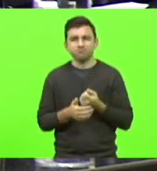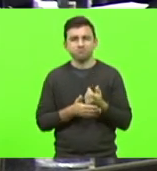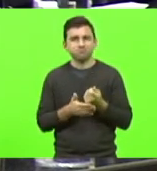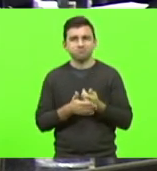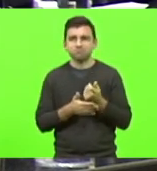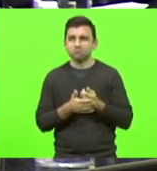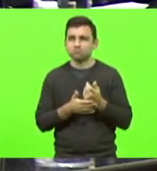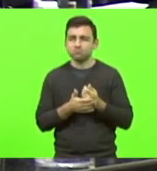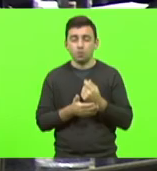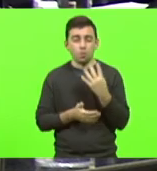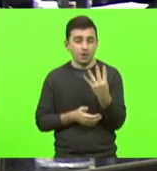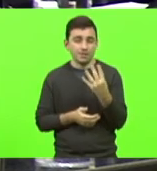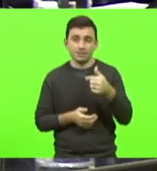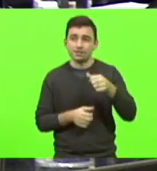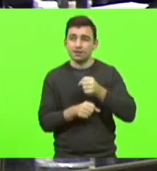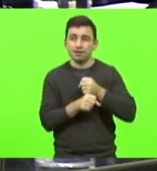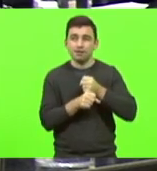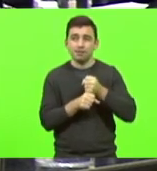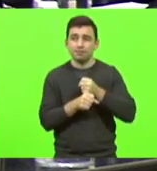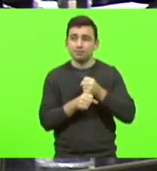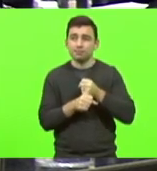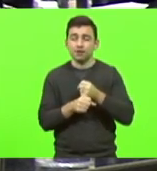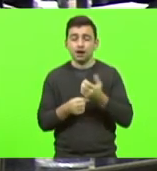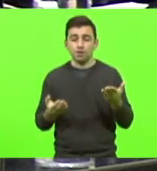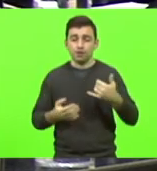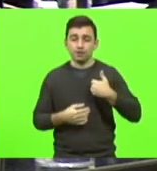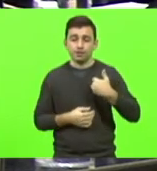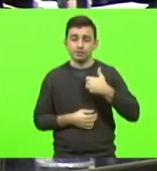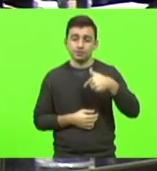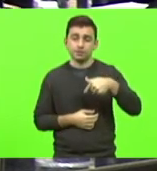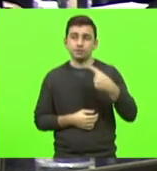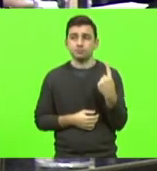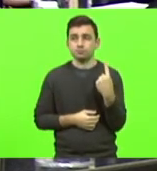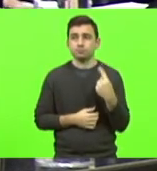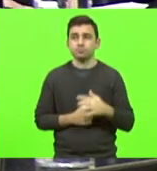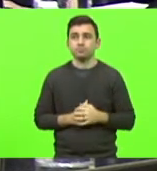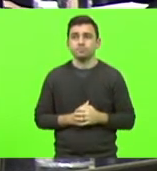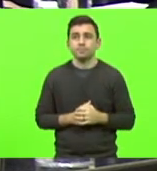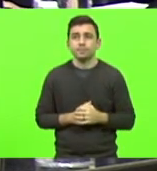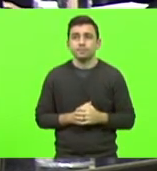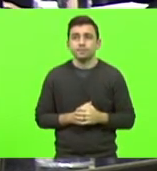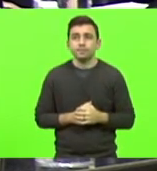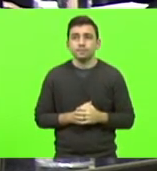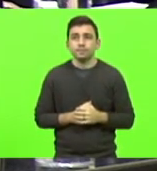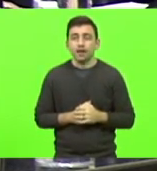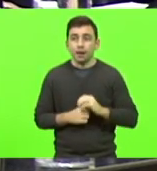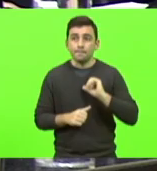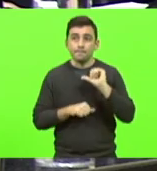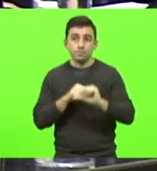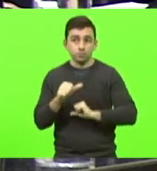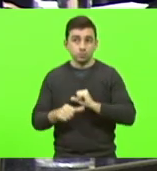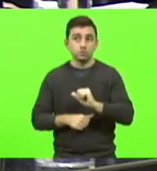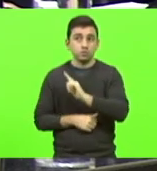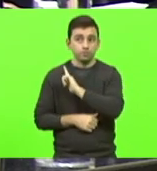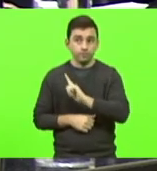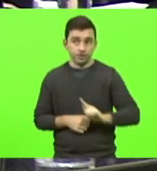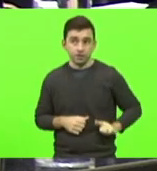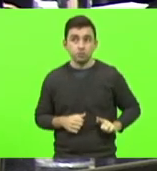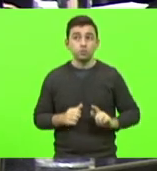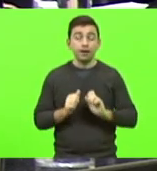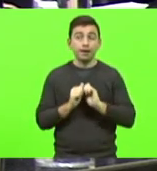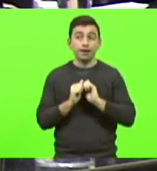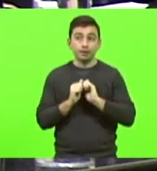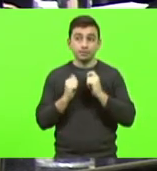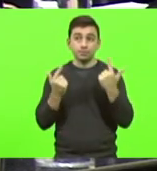47 anos e tem 71 anos de idade agora ver com a mudança do Governo e da alesc